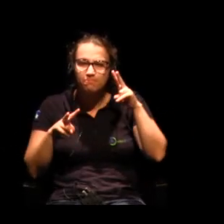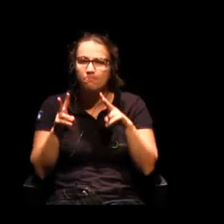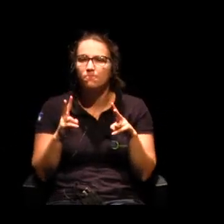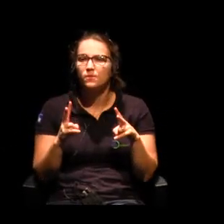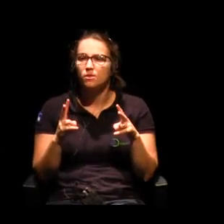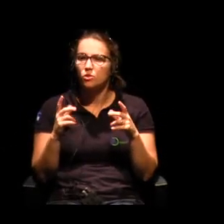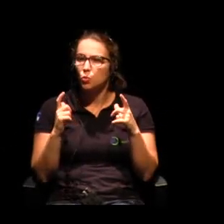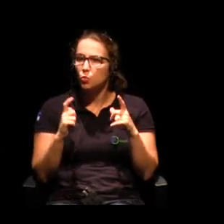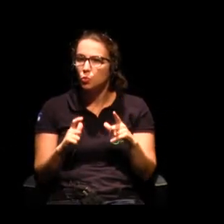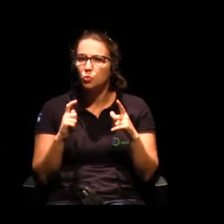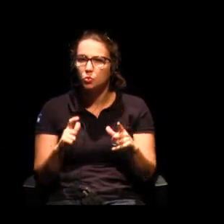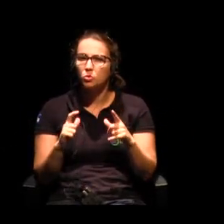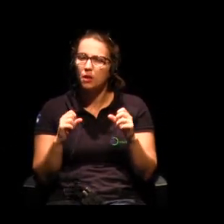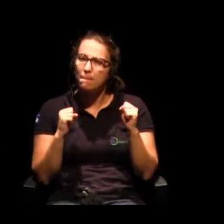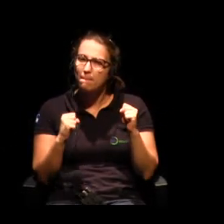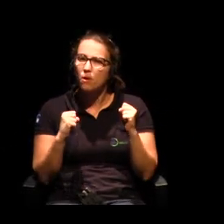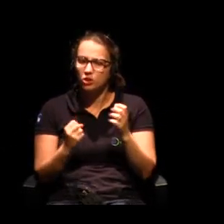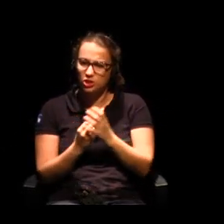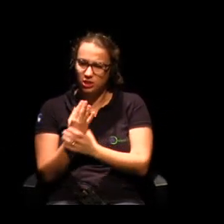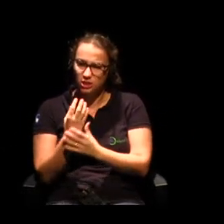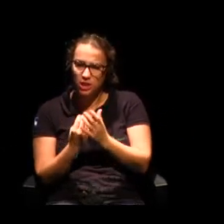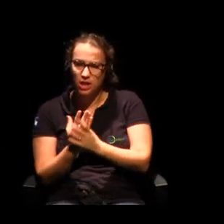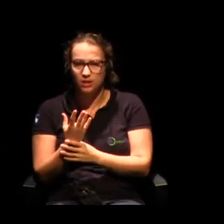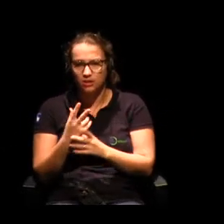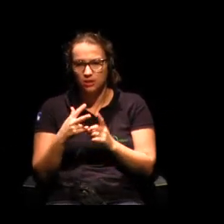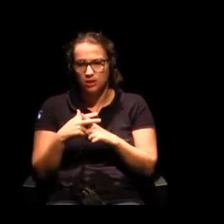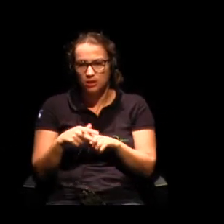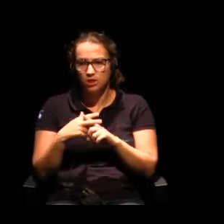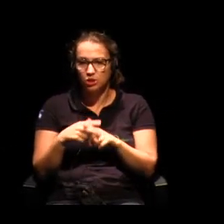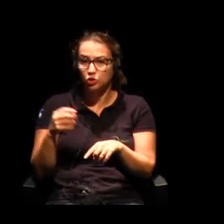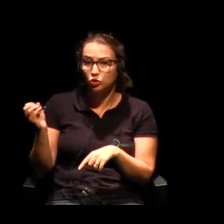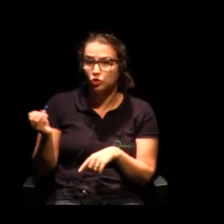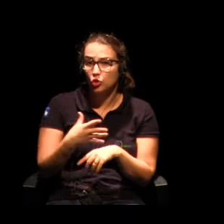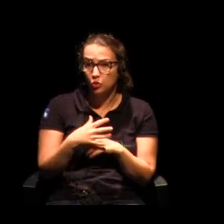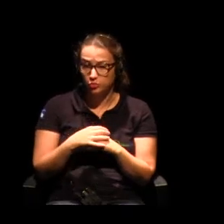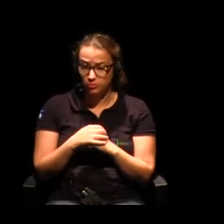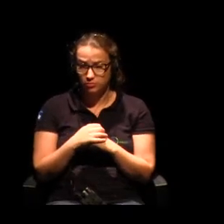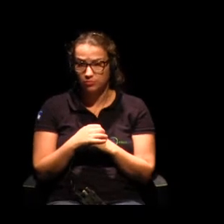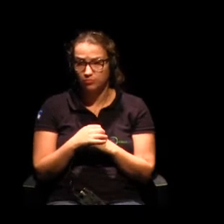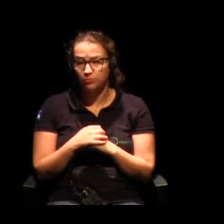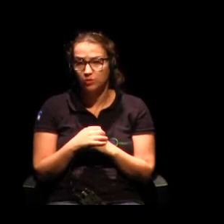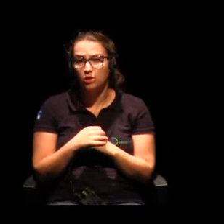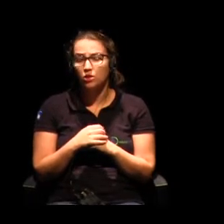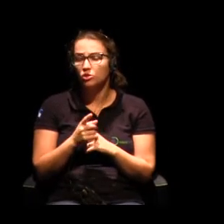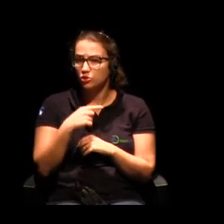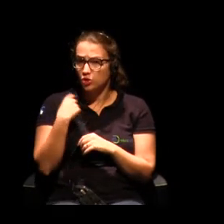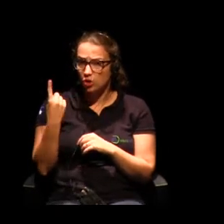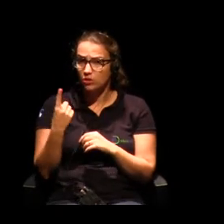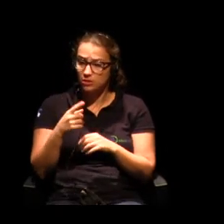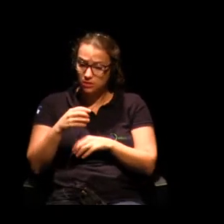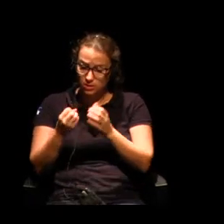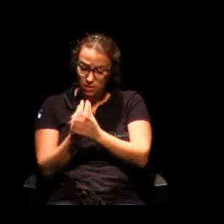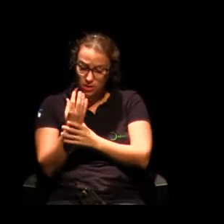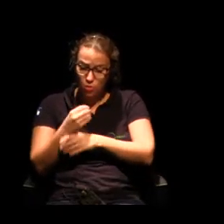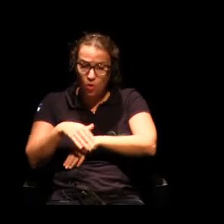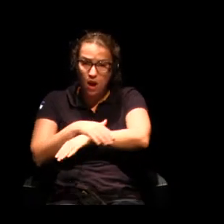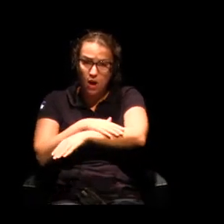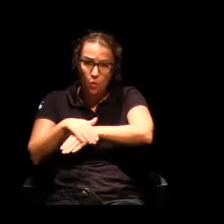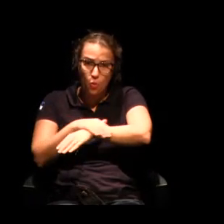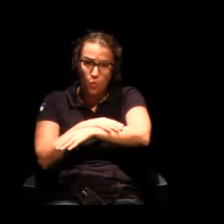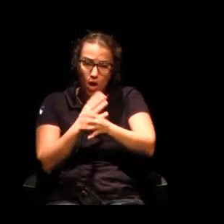estamos olhando um lugar onde pode ser criado um novo tipo de operação. Nós criamos